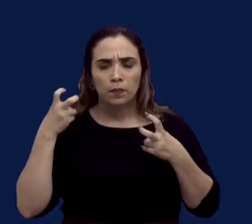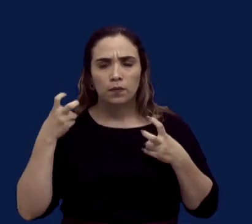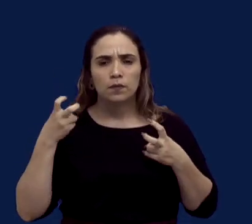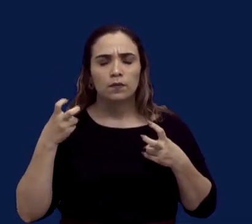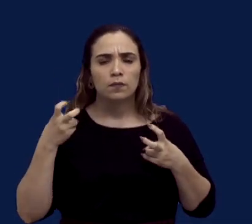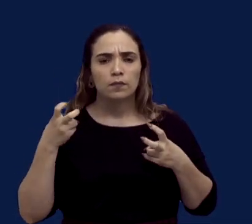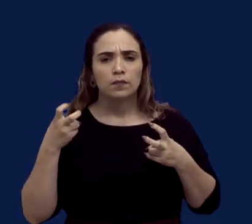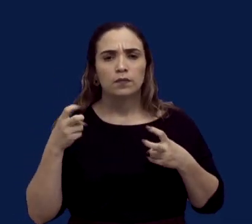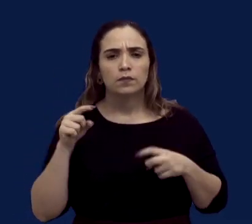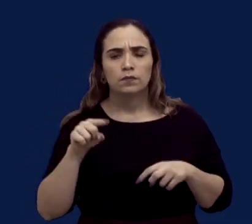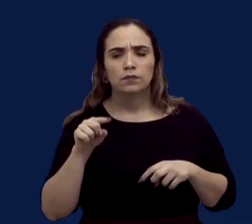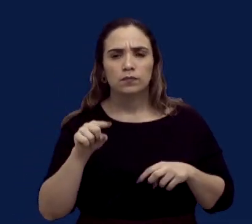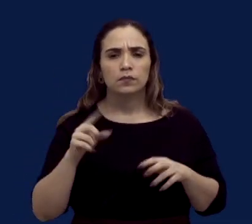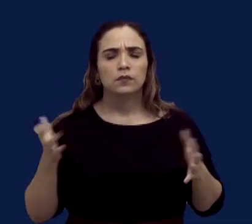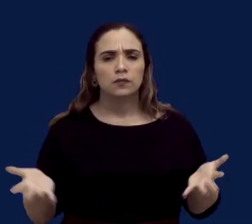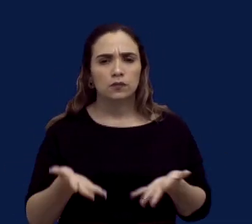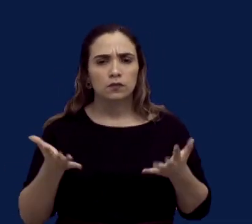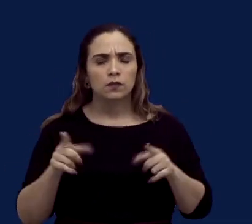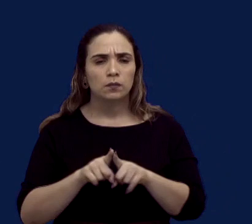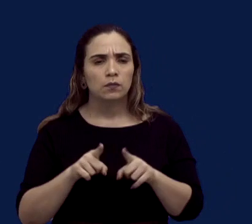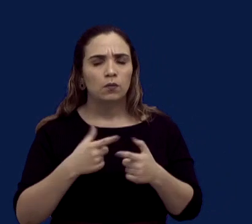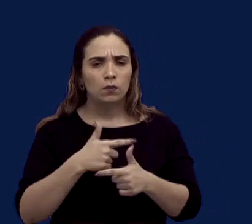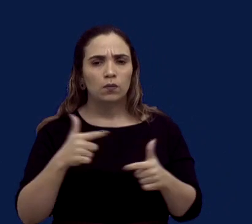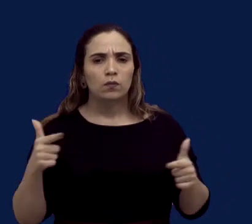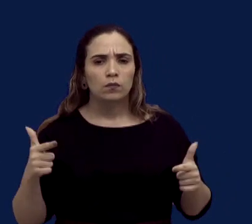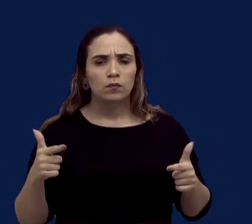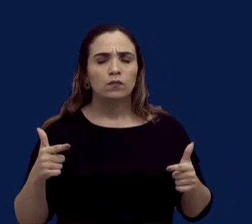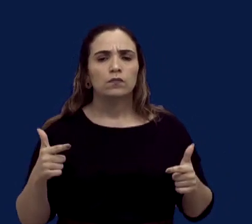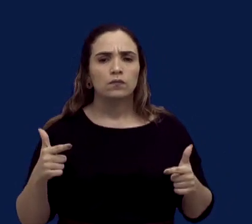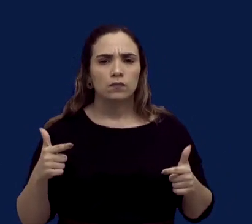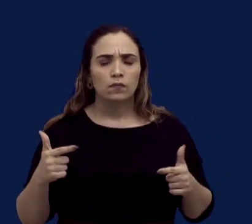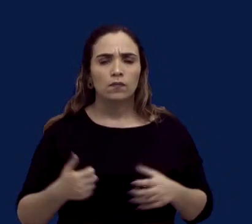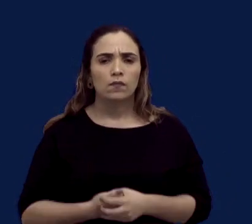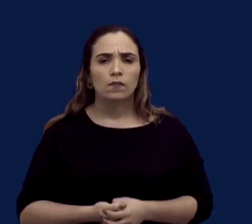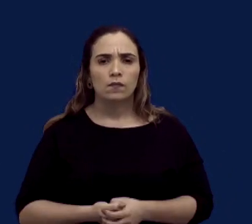problema, além de incentivar os outros, né? Eu acho que vale muito a pena.